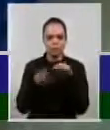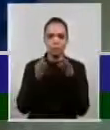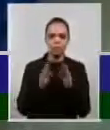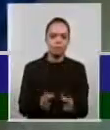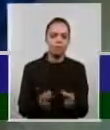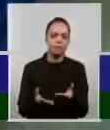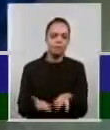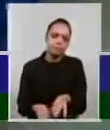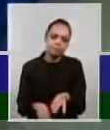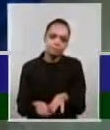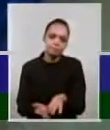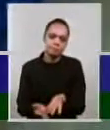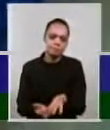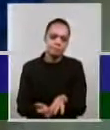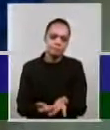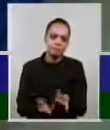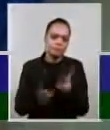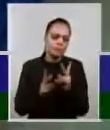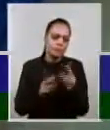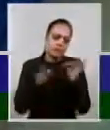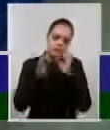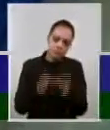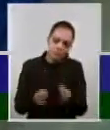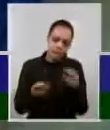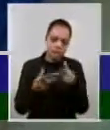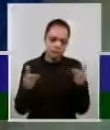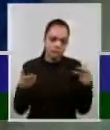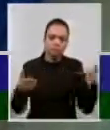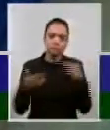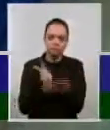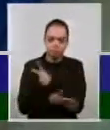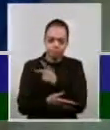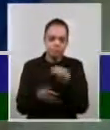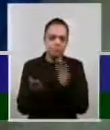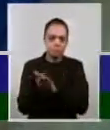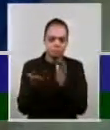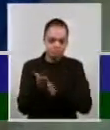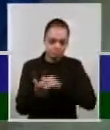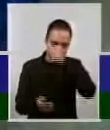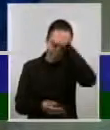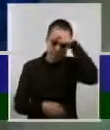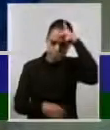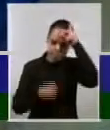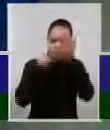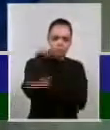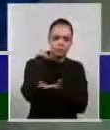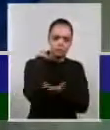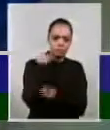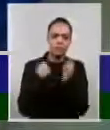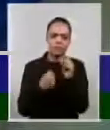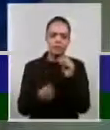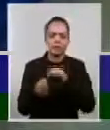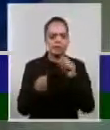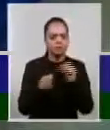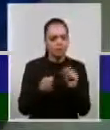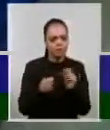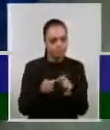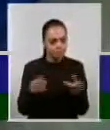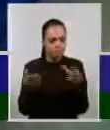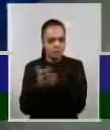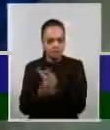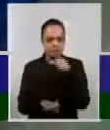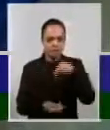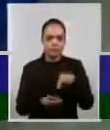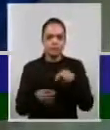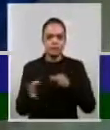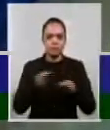devidamente, da forma correta, as coisas estão acontecendo. Então, parabéns, prefeito Gilmar, que está fazendo e realizando